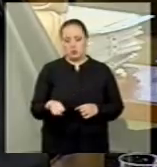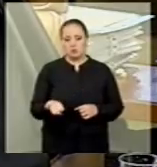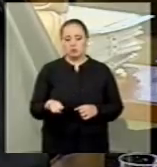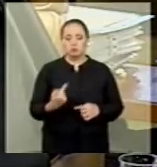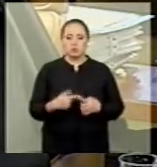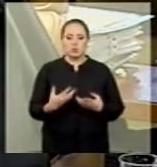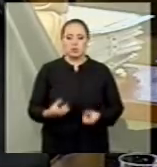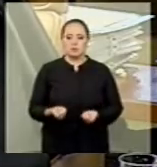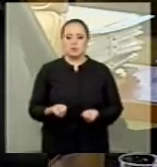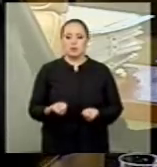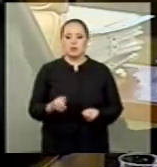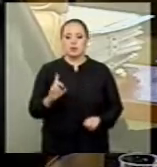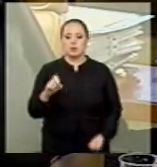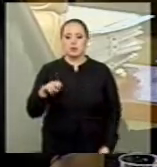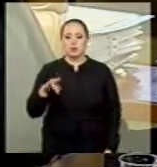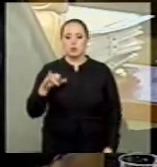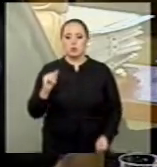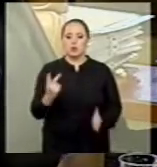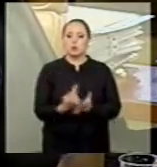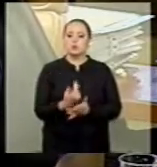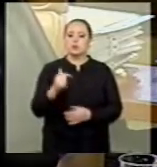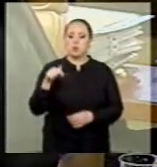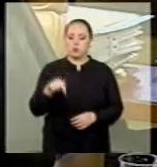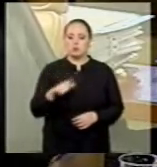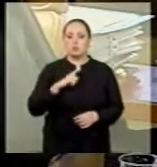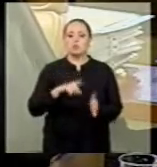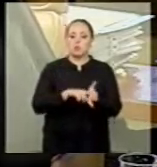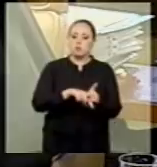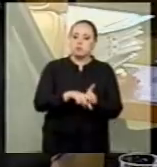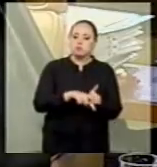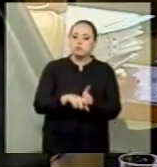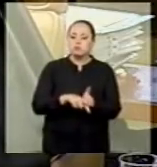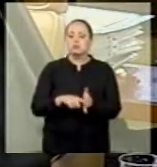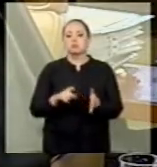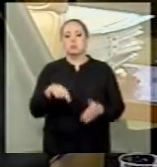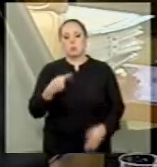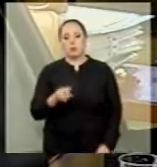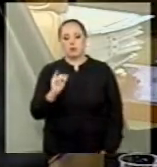denúncia ocorreu aqui, houve a investigação, a instrução e